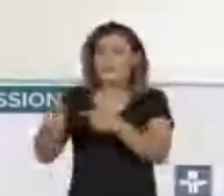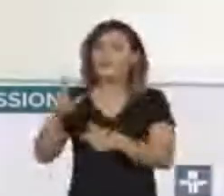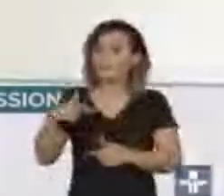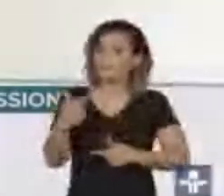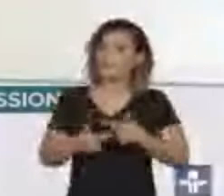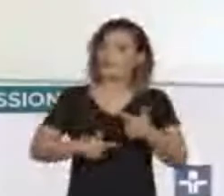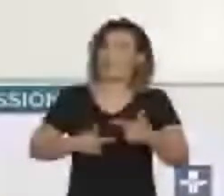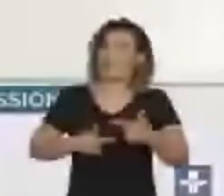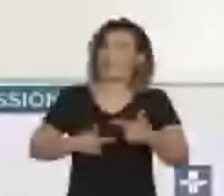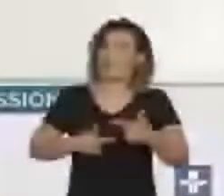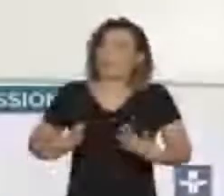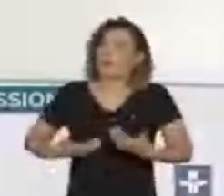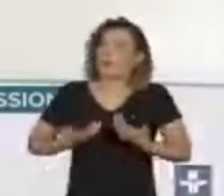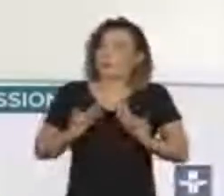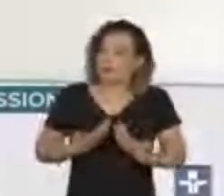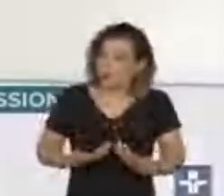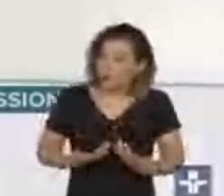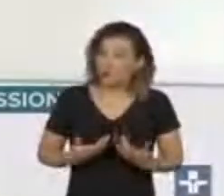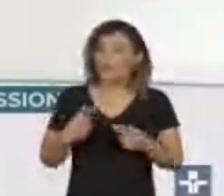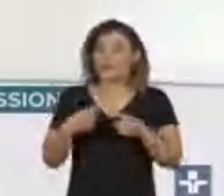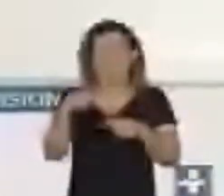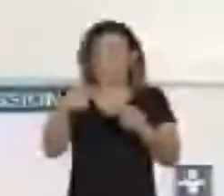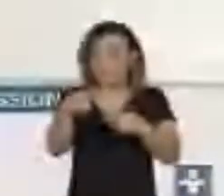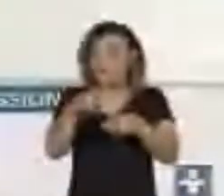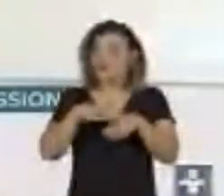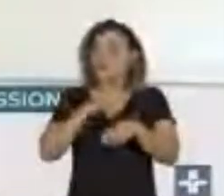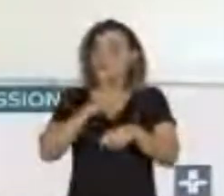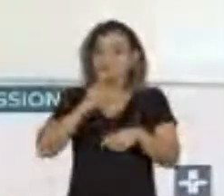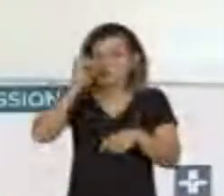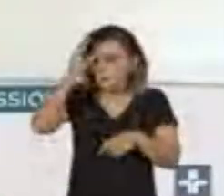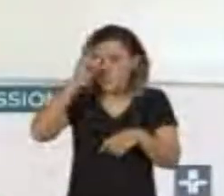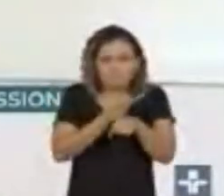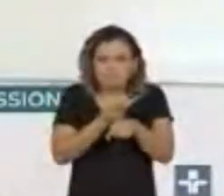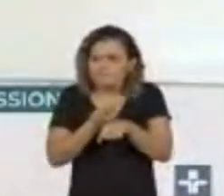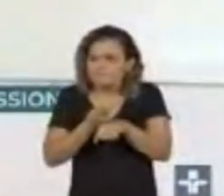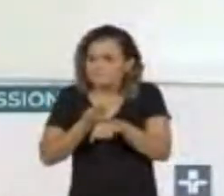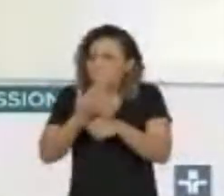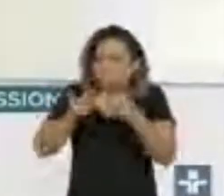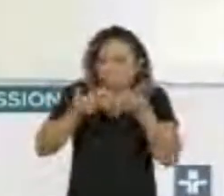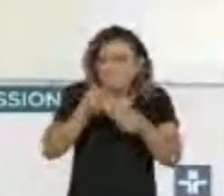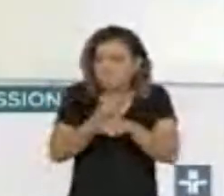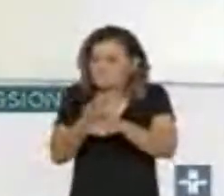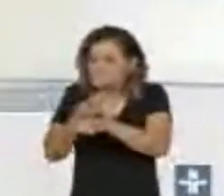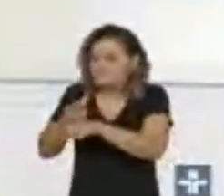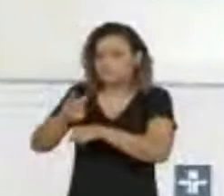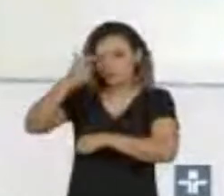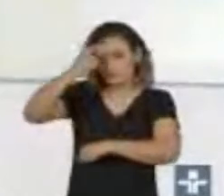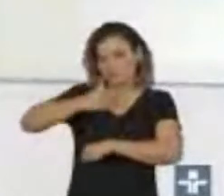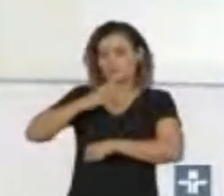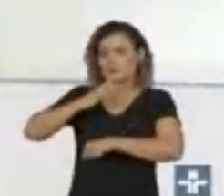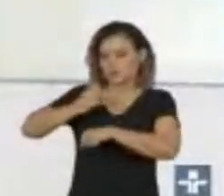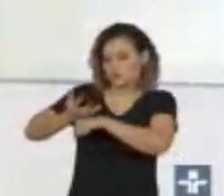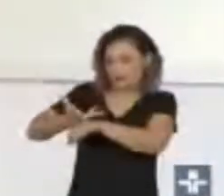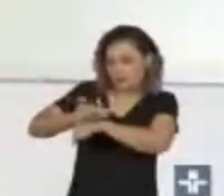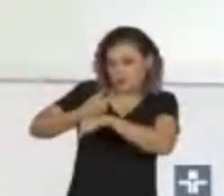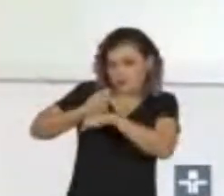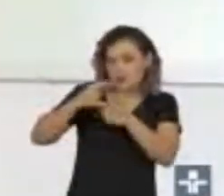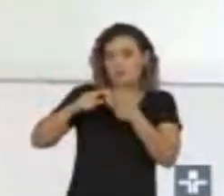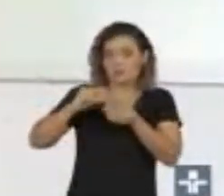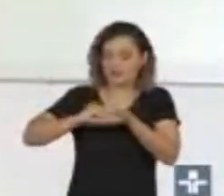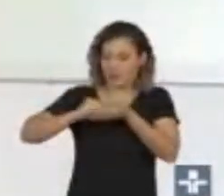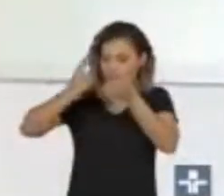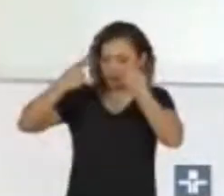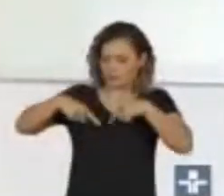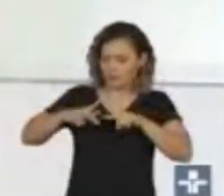né? Você precisa ter um autoconhecimento, saber das suas habilidades, entender o que está faltando em